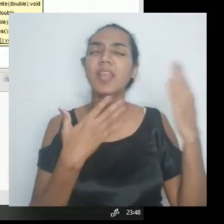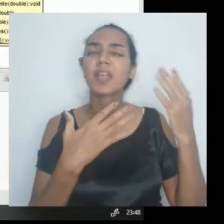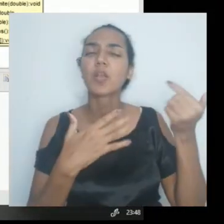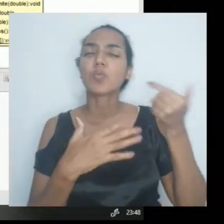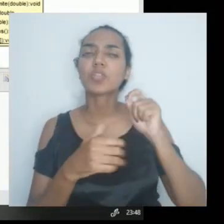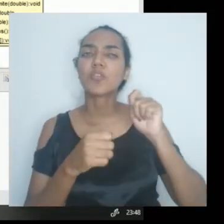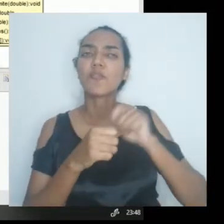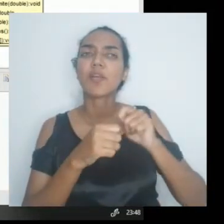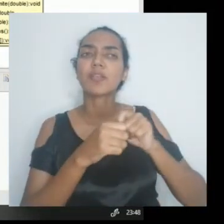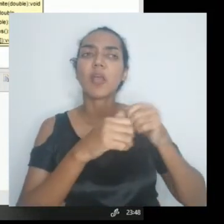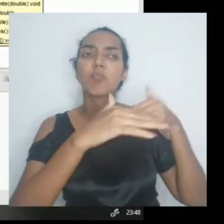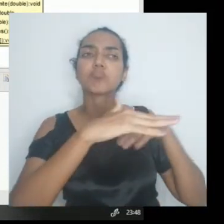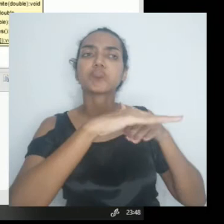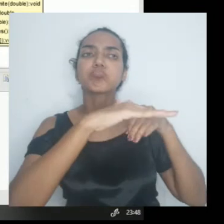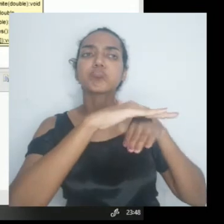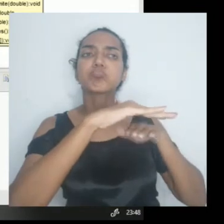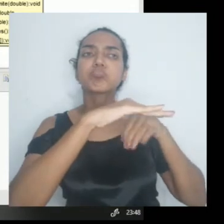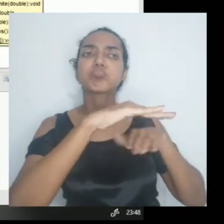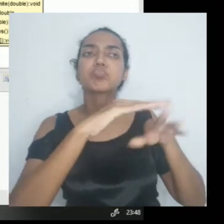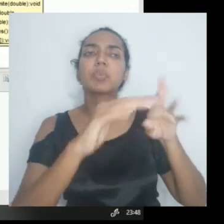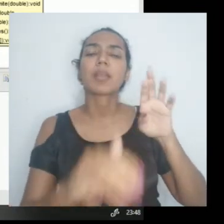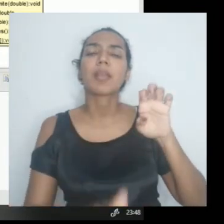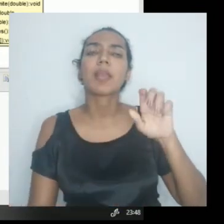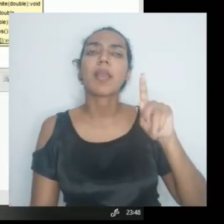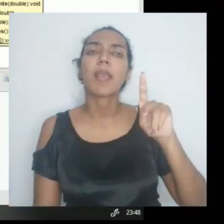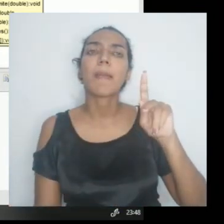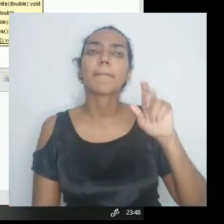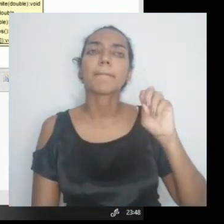contas.add tanto